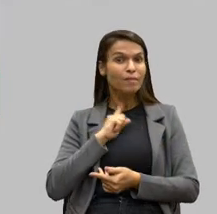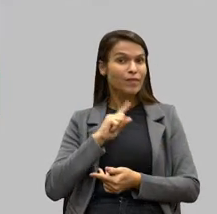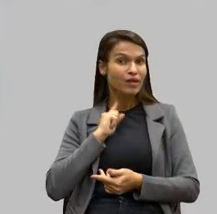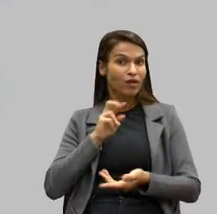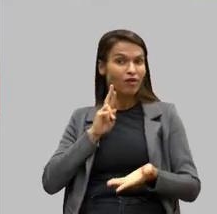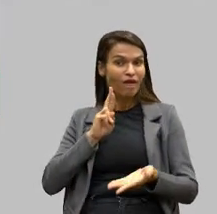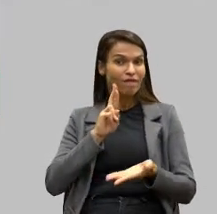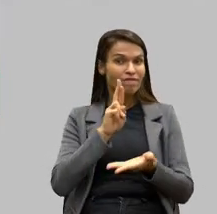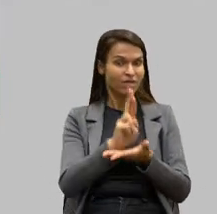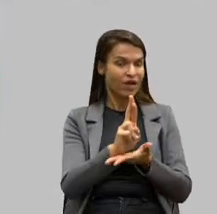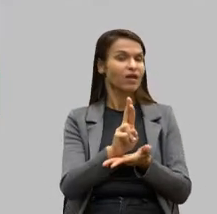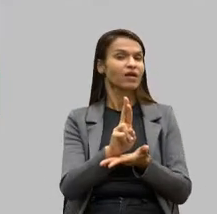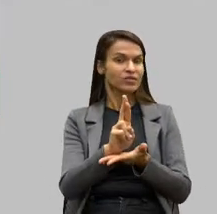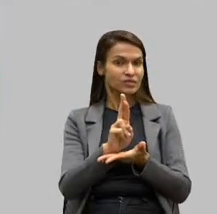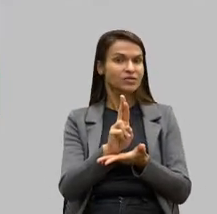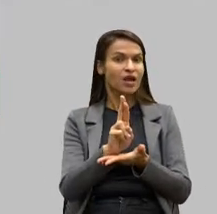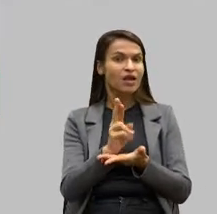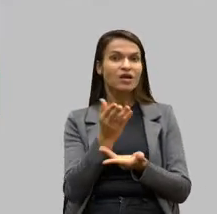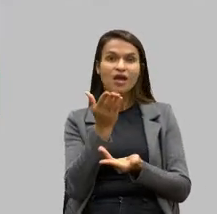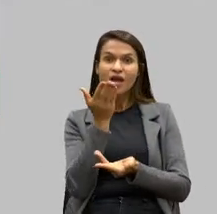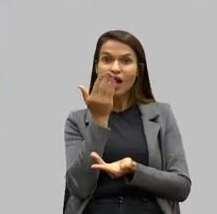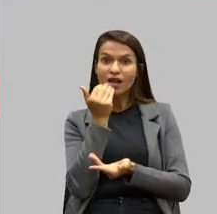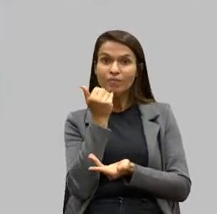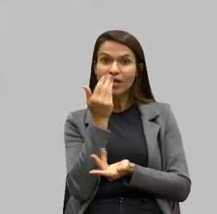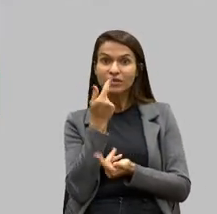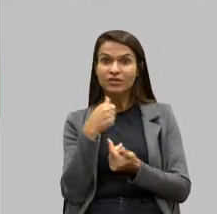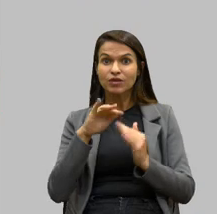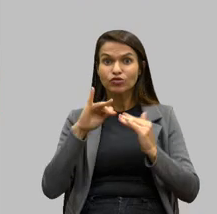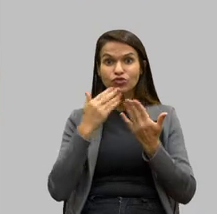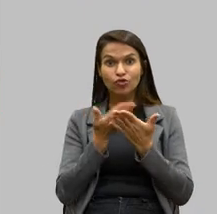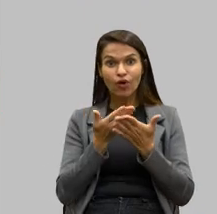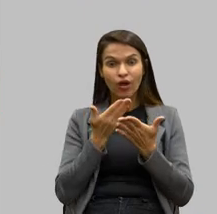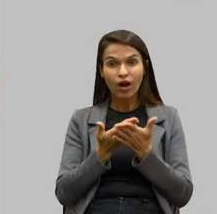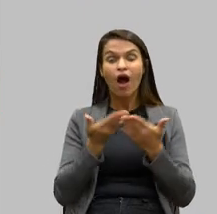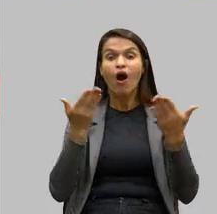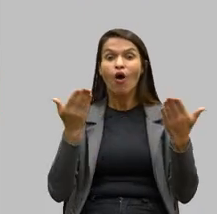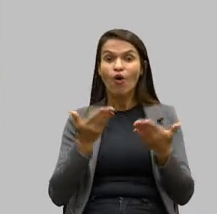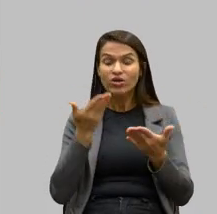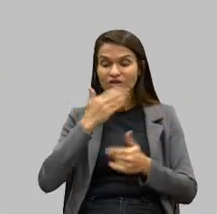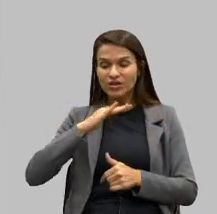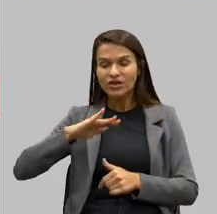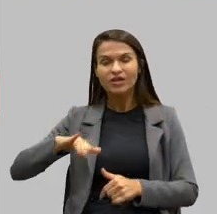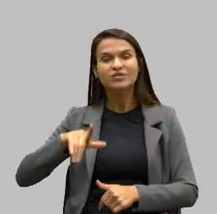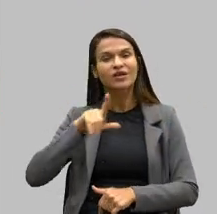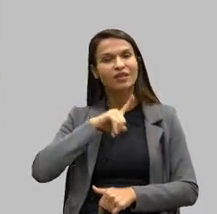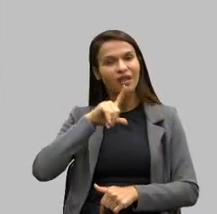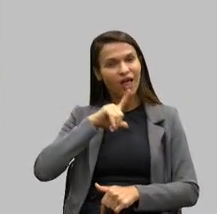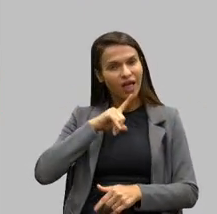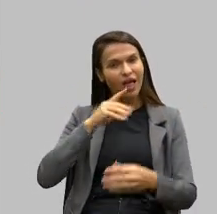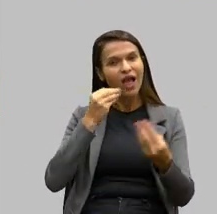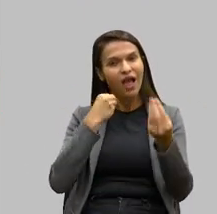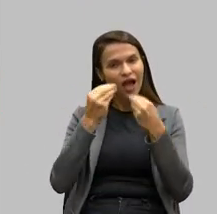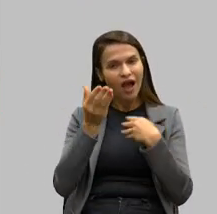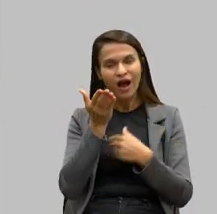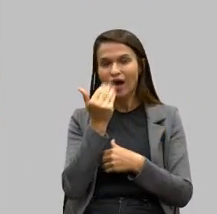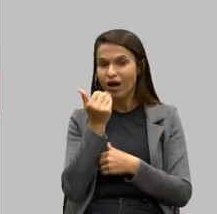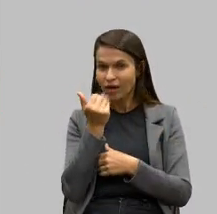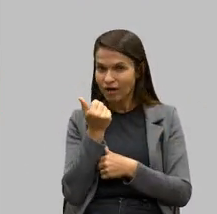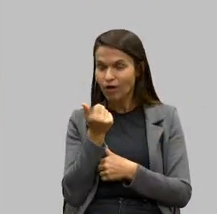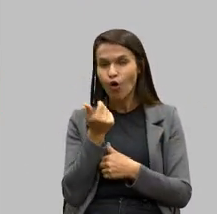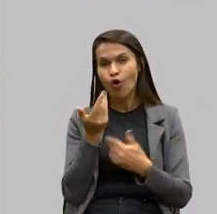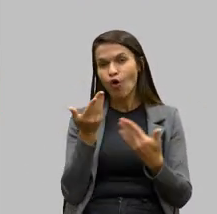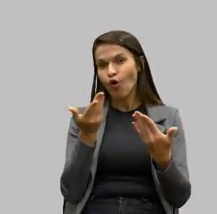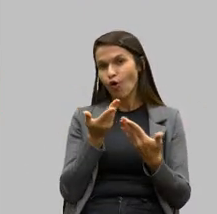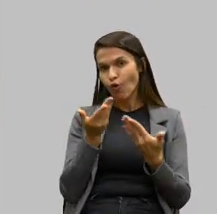em alimentação escolar. Hoje as crianças têm merenda, hoje não há mais...